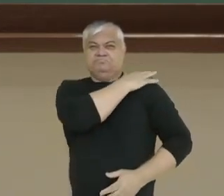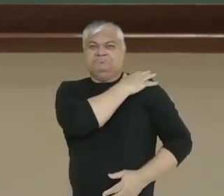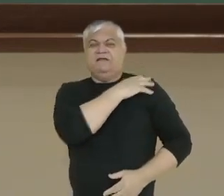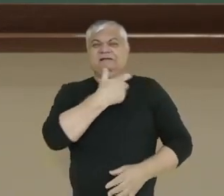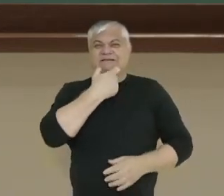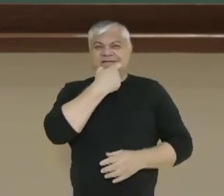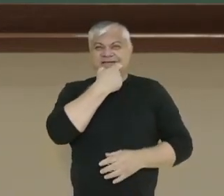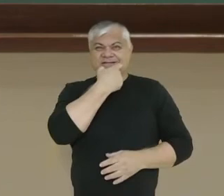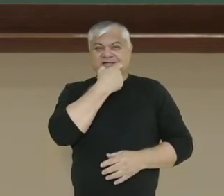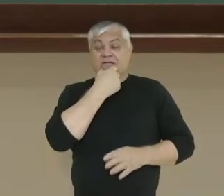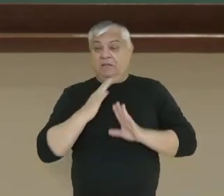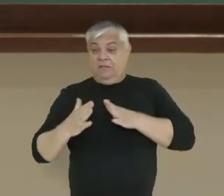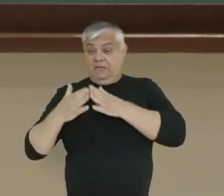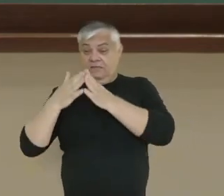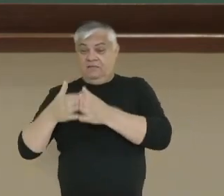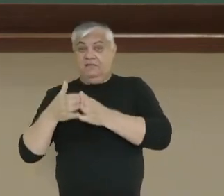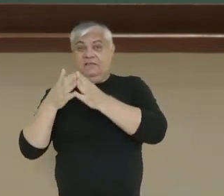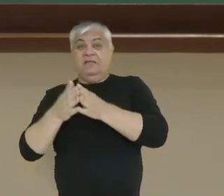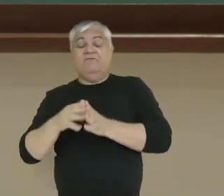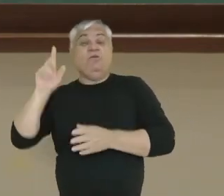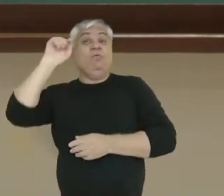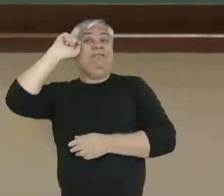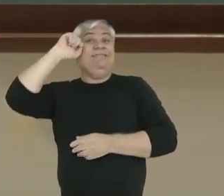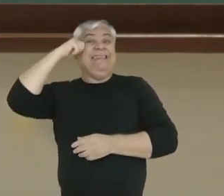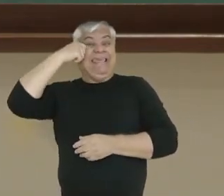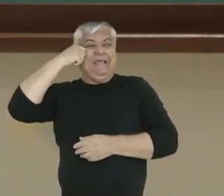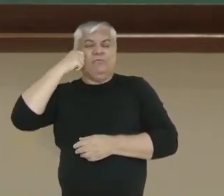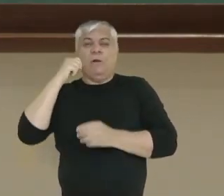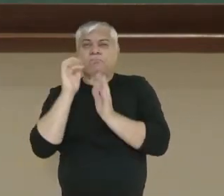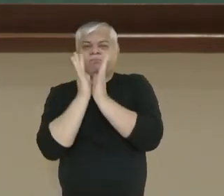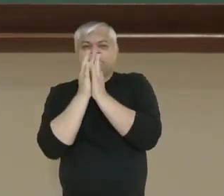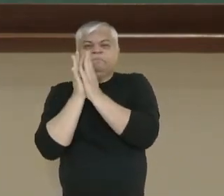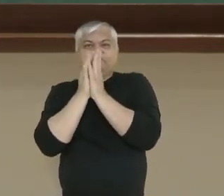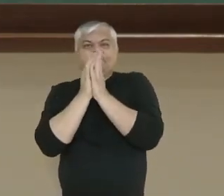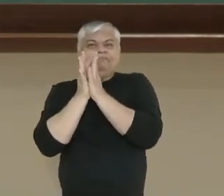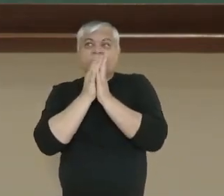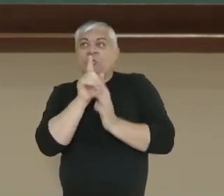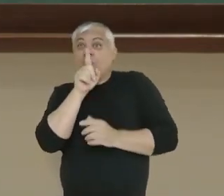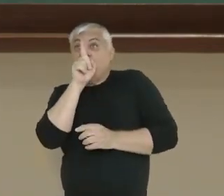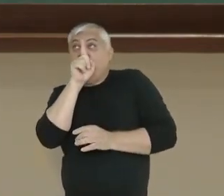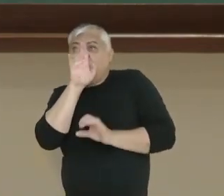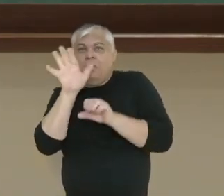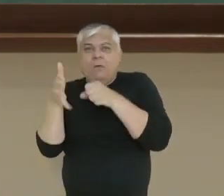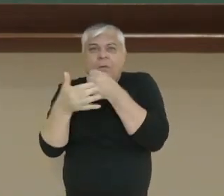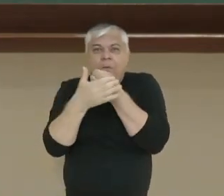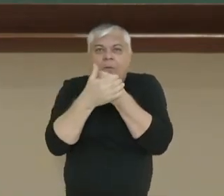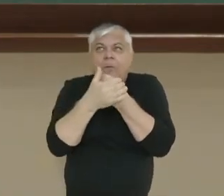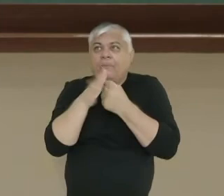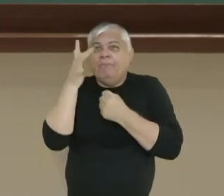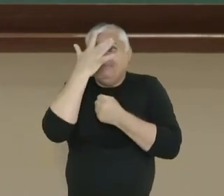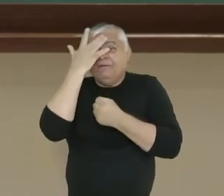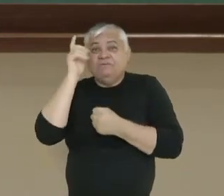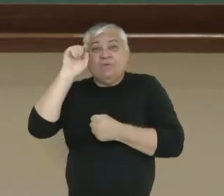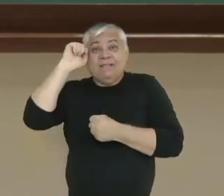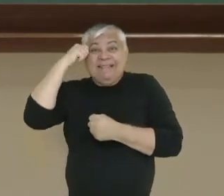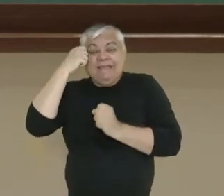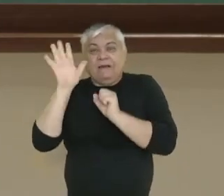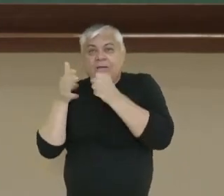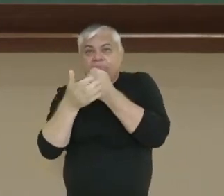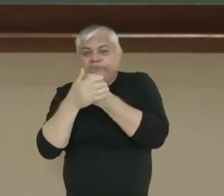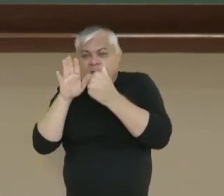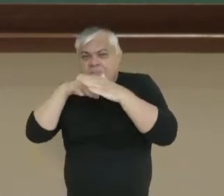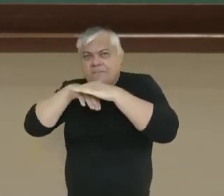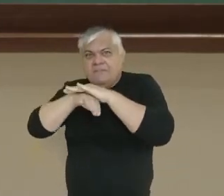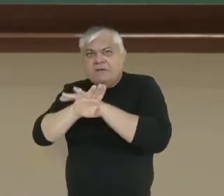de escravizados que já havia sido proibido, né, e eles ainda mantinham esse tráfico de escravizados. A gente vai ver, então,